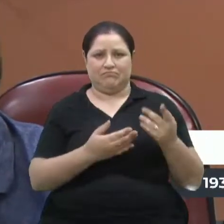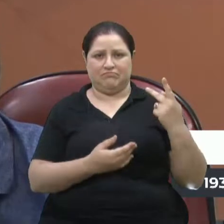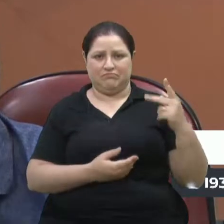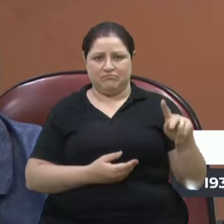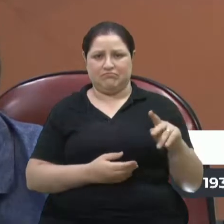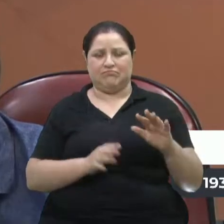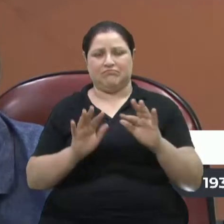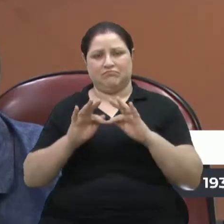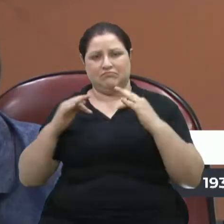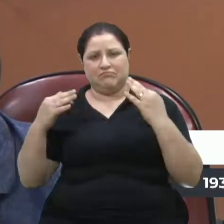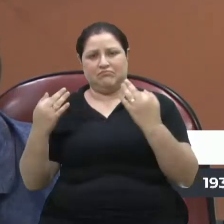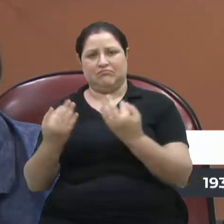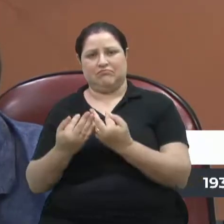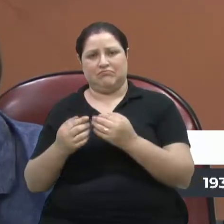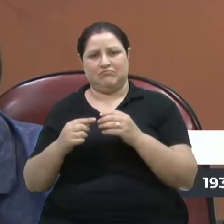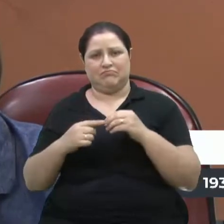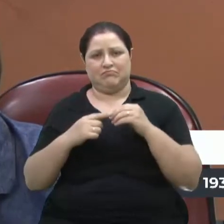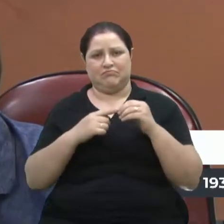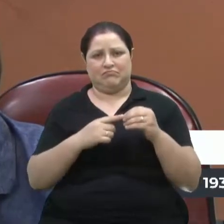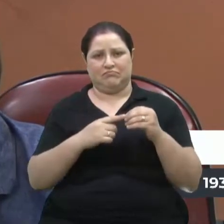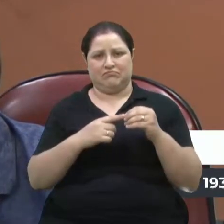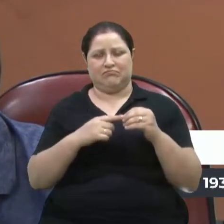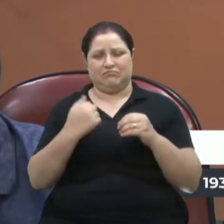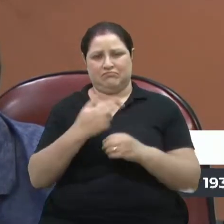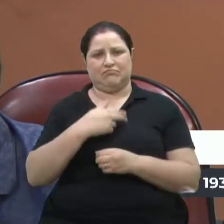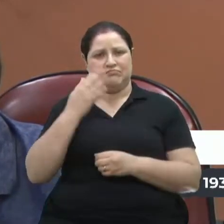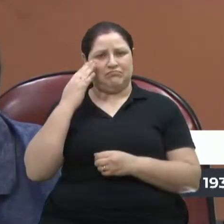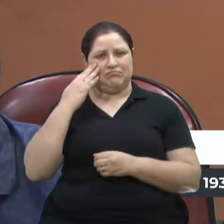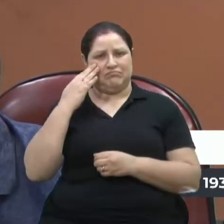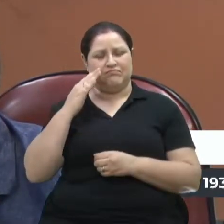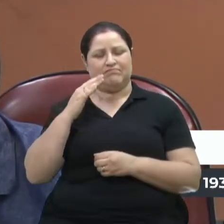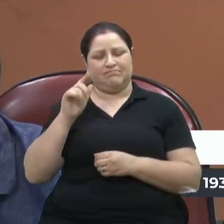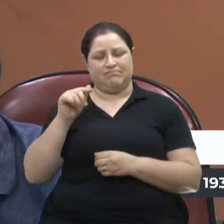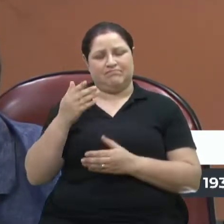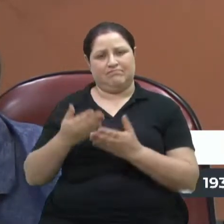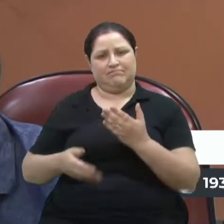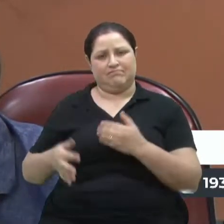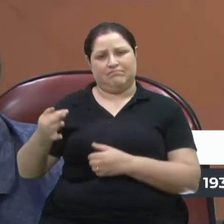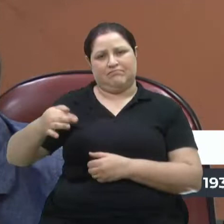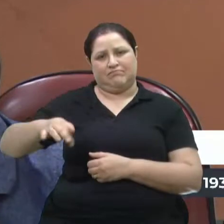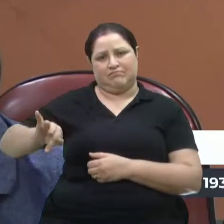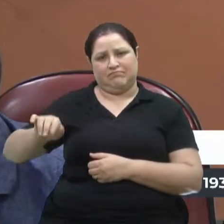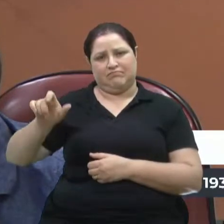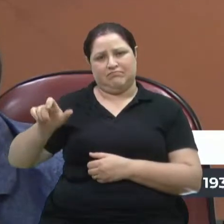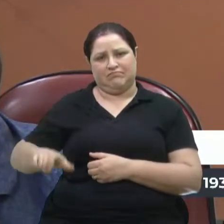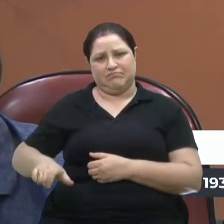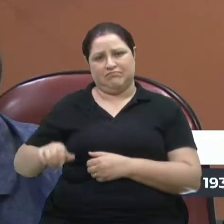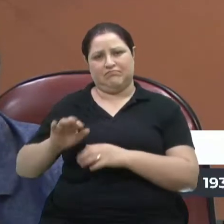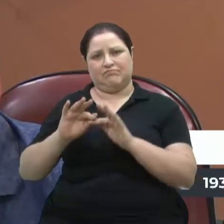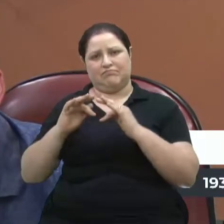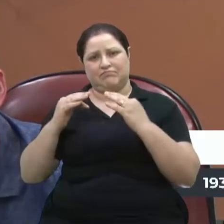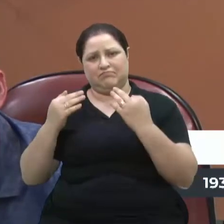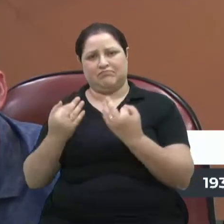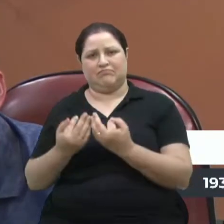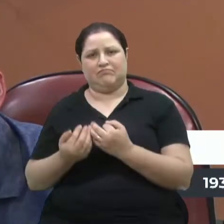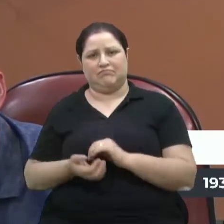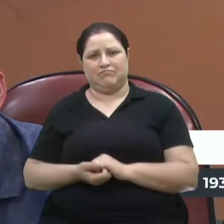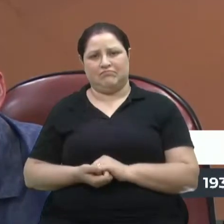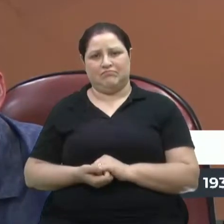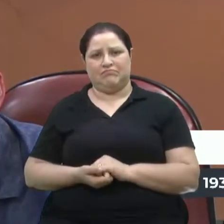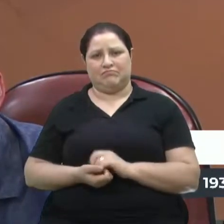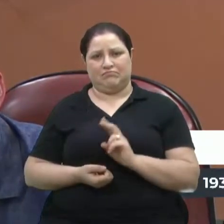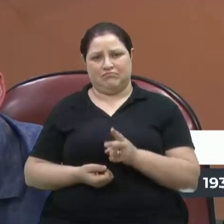família, né, principalmente a gente sabe da perda, da dor, né, que um ente querido, um familiar, a gente